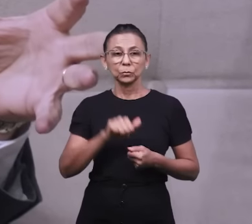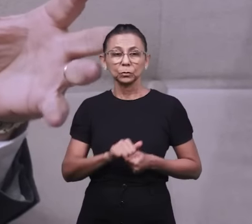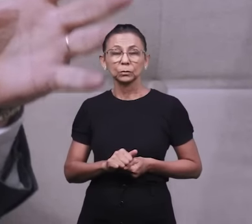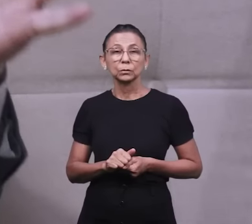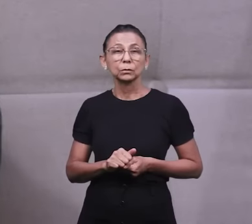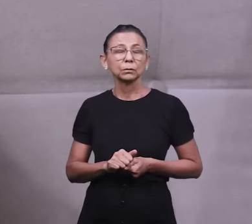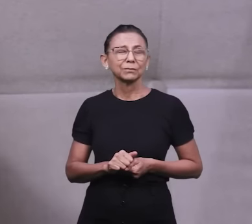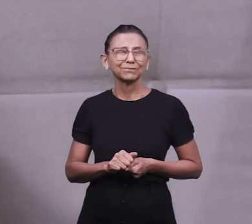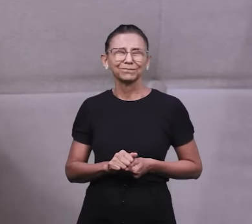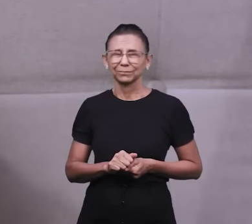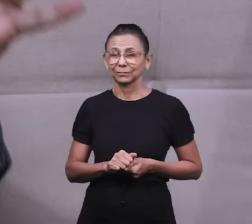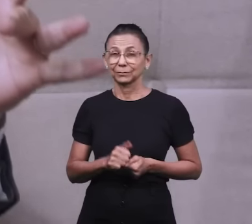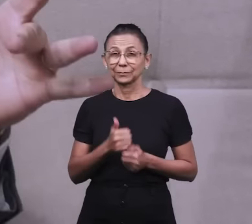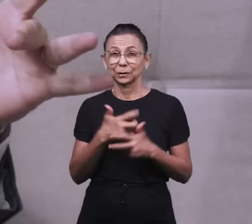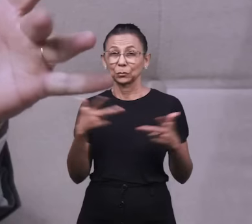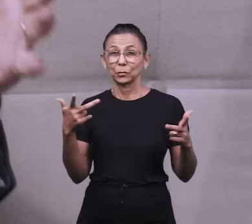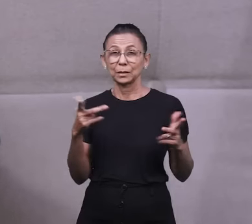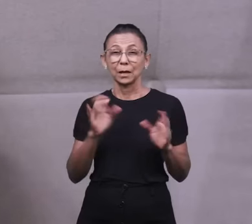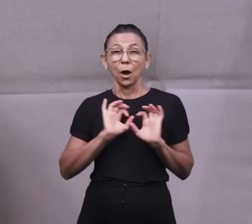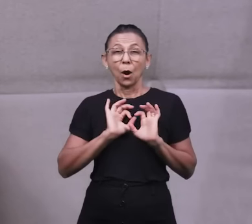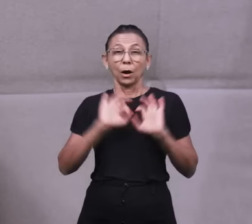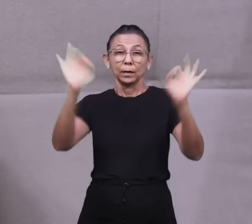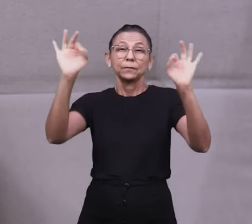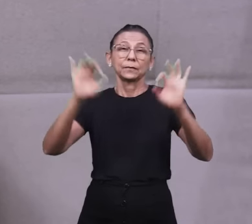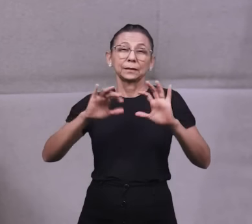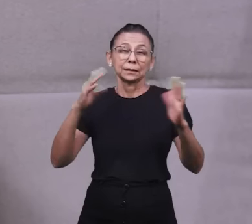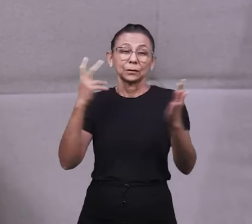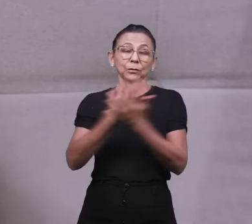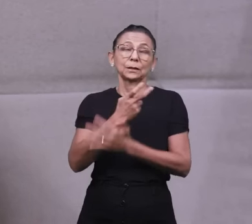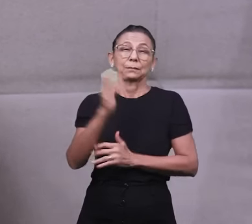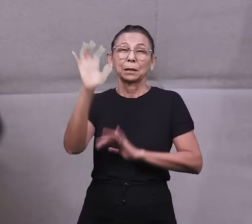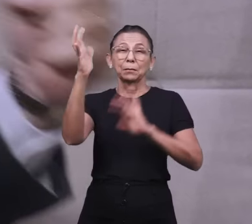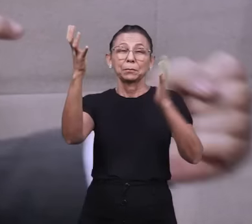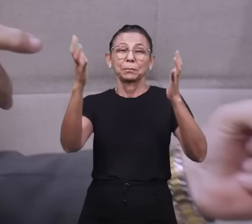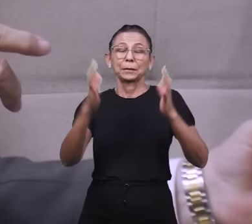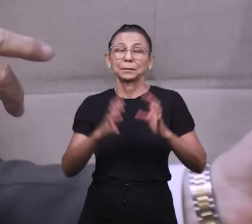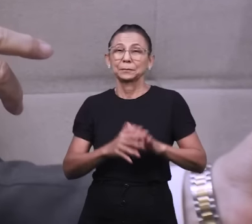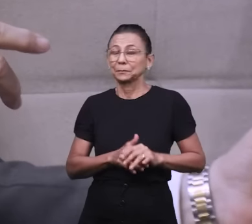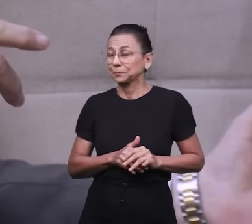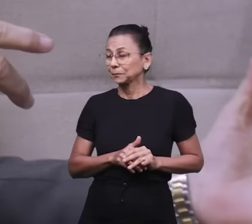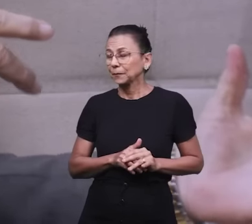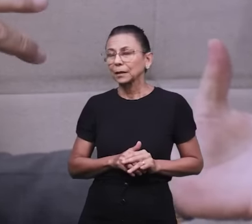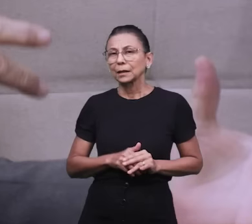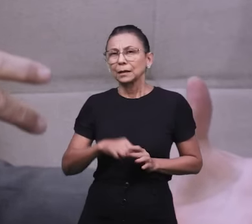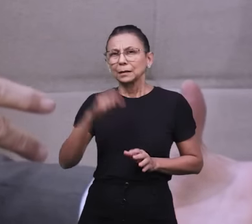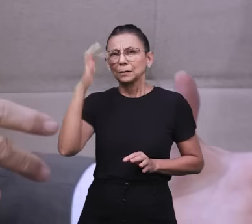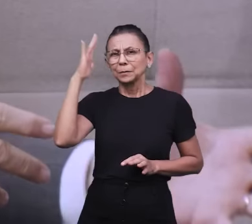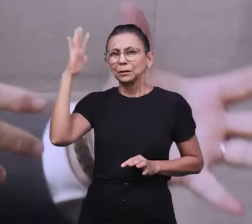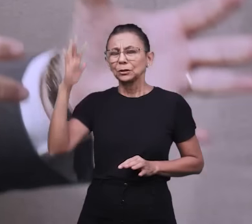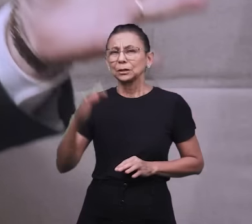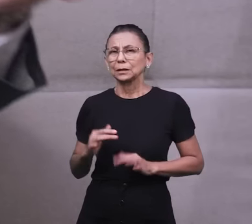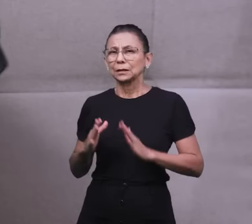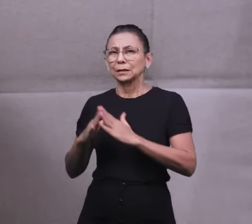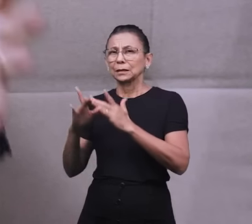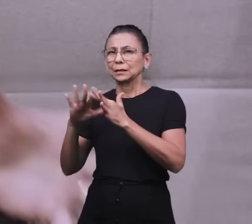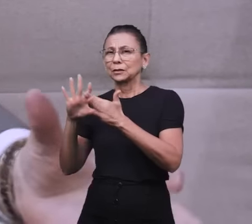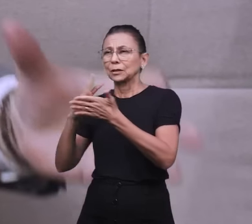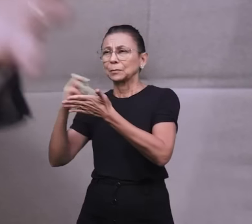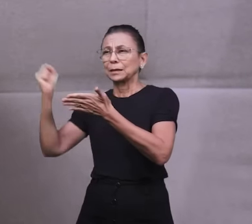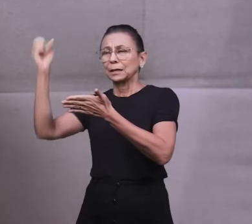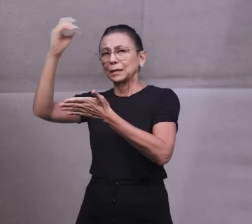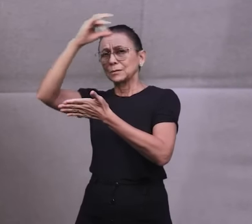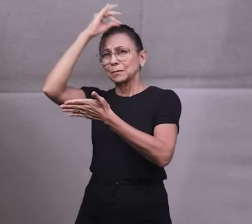presente a gente vê coisas acontecendo que nos deixa estarrecido imagina o dia que a igreja foi embora